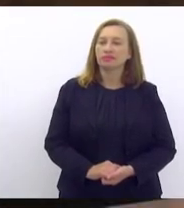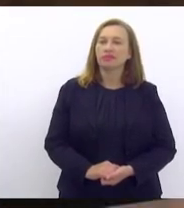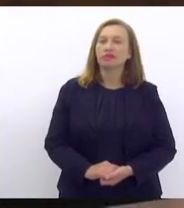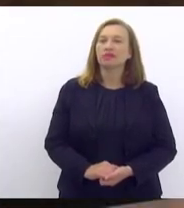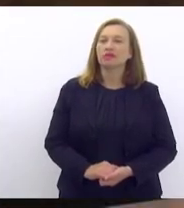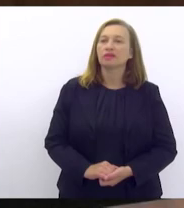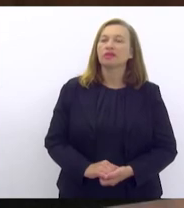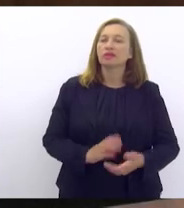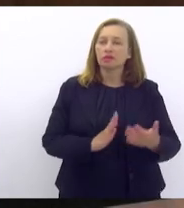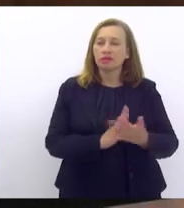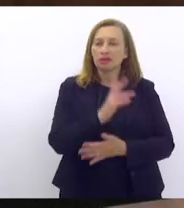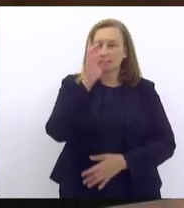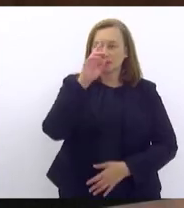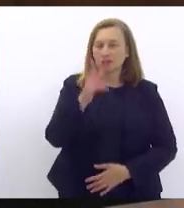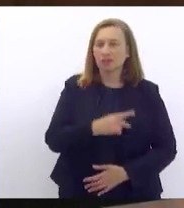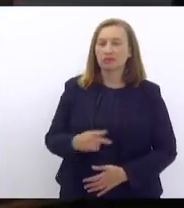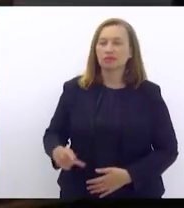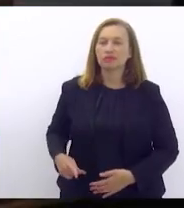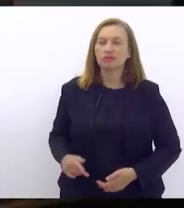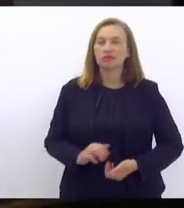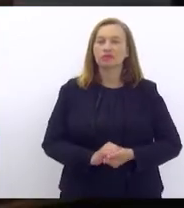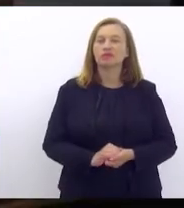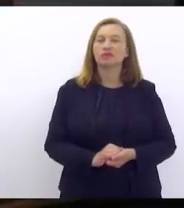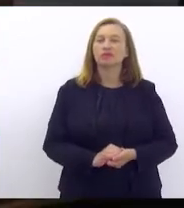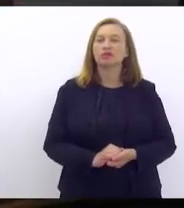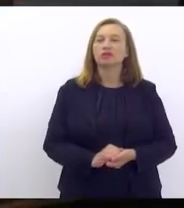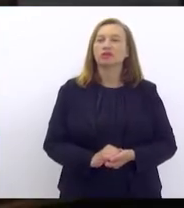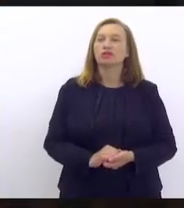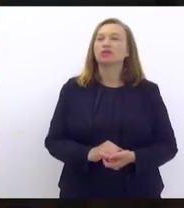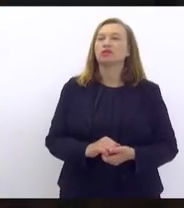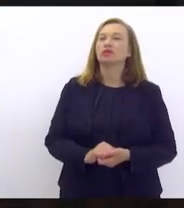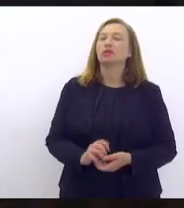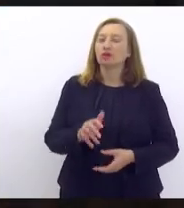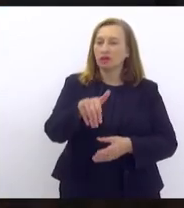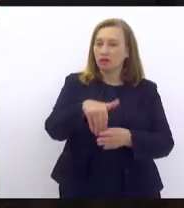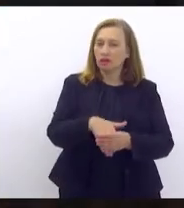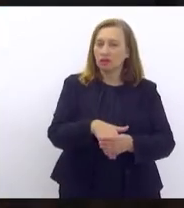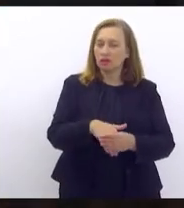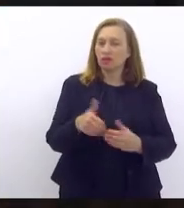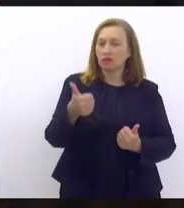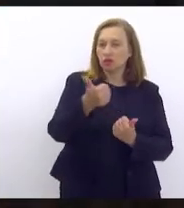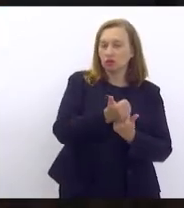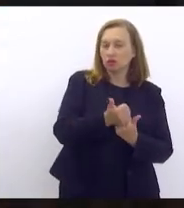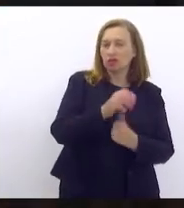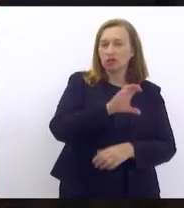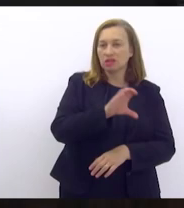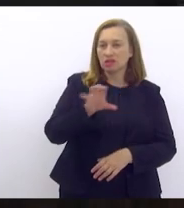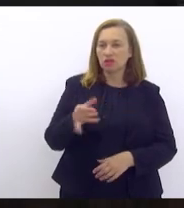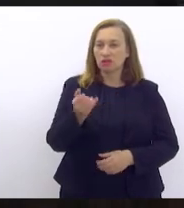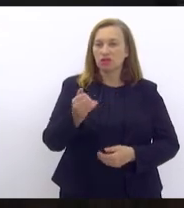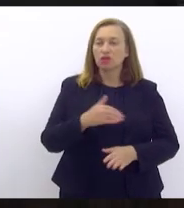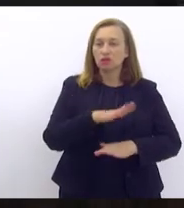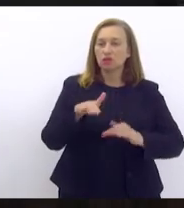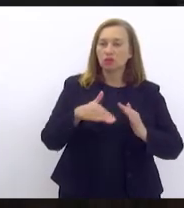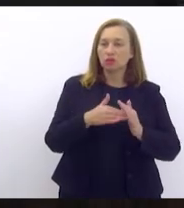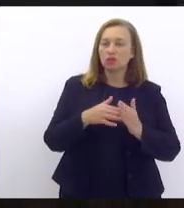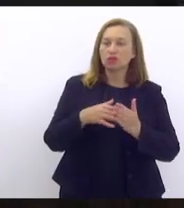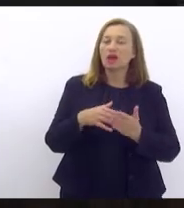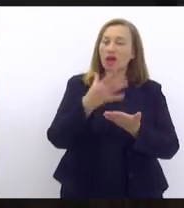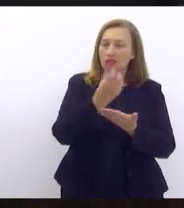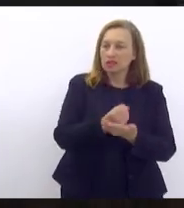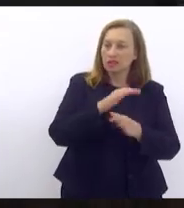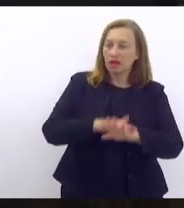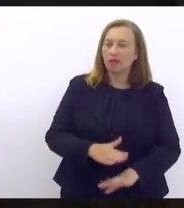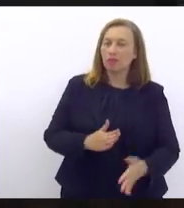Parecer favorável, presidente. Com os pareceres emitidos, em votação substitutivo da CCJ. Senhores que aprovam, permaneçam como